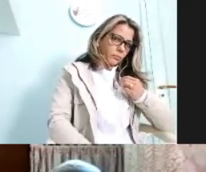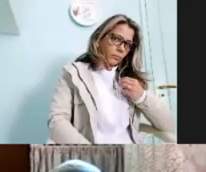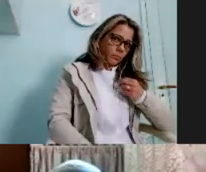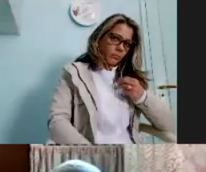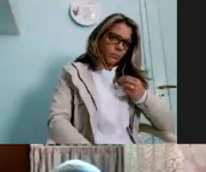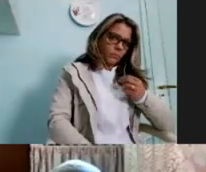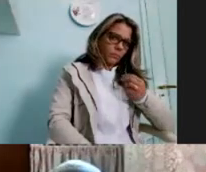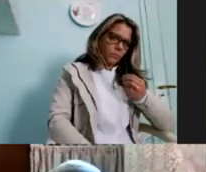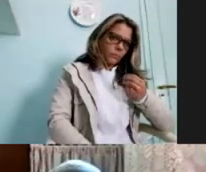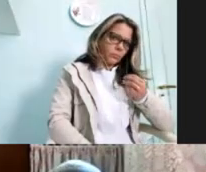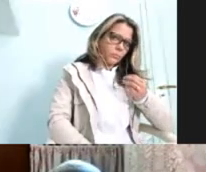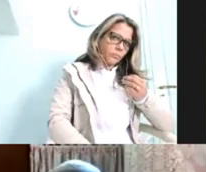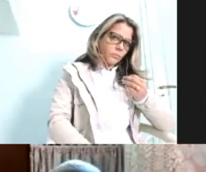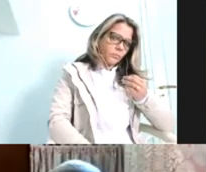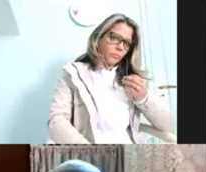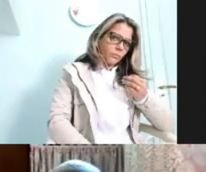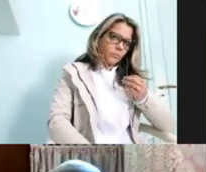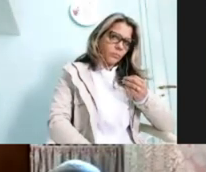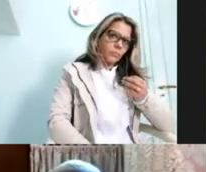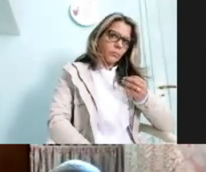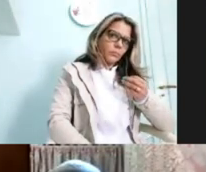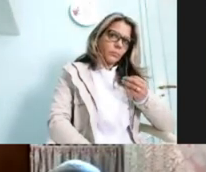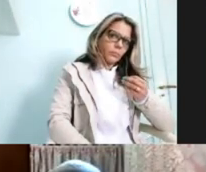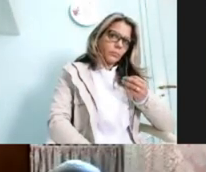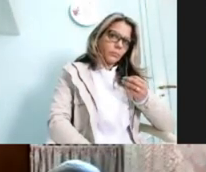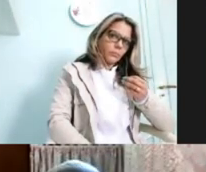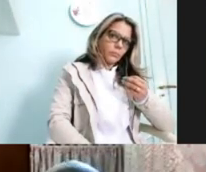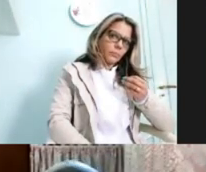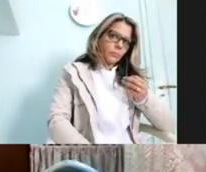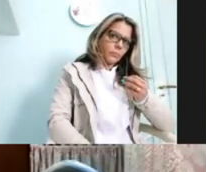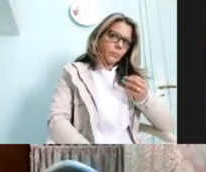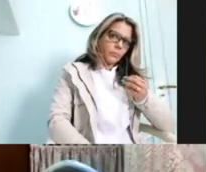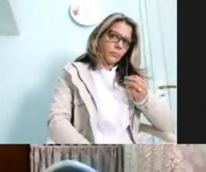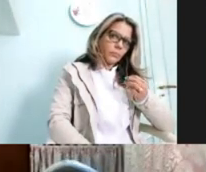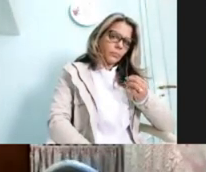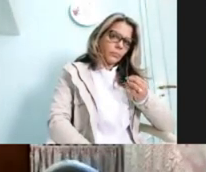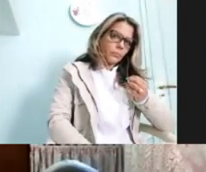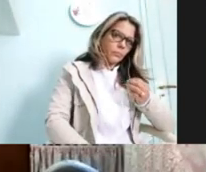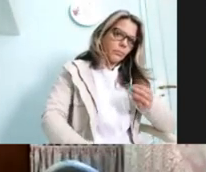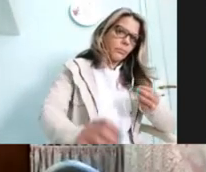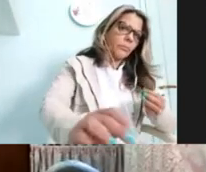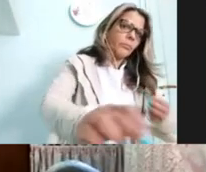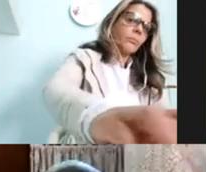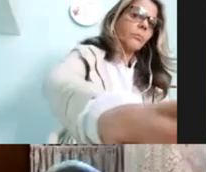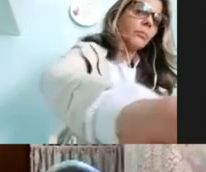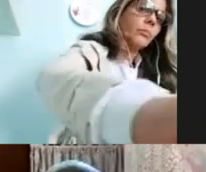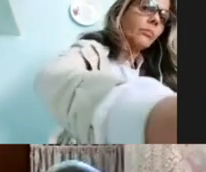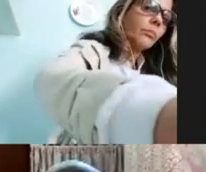os seus conselhos. Pessoal, desliga o microfone, o microfone, quem está ligado o microfone aí, está dando interferência.